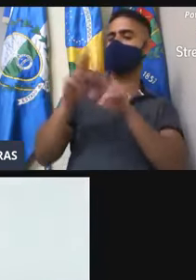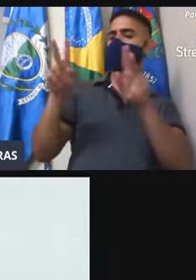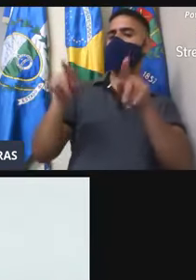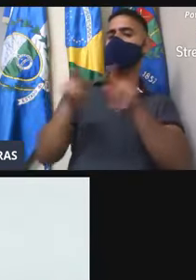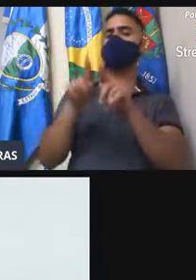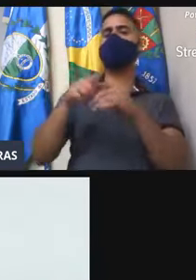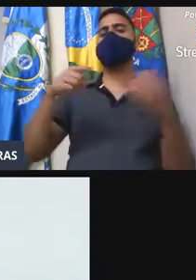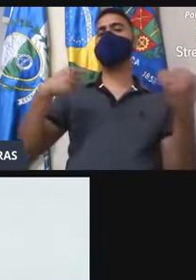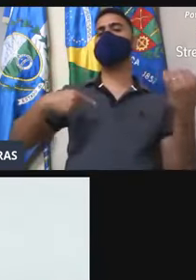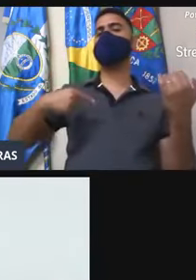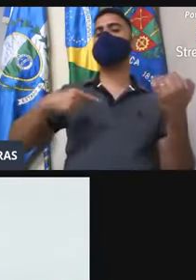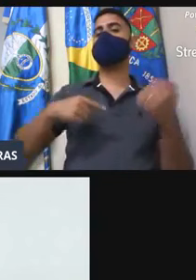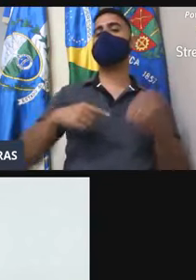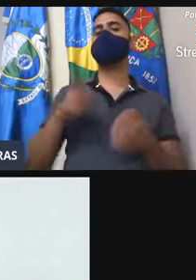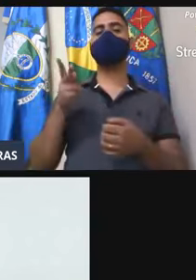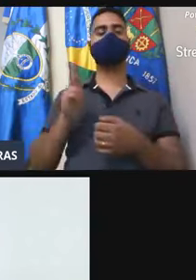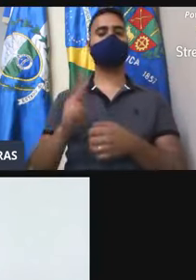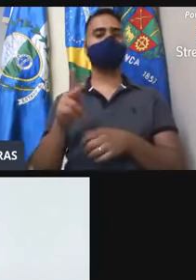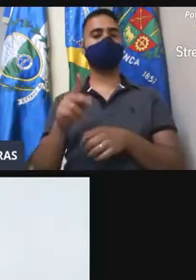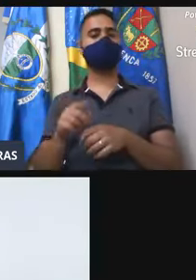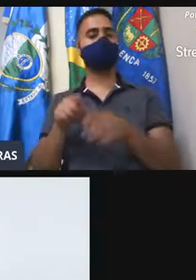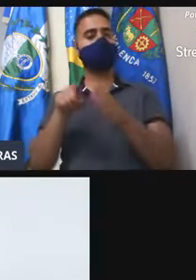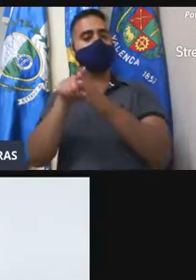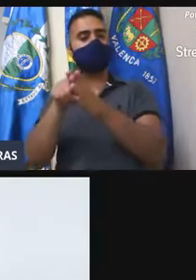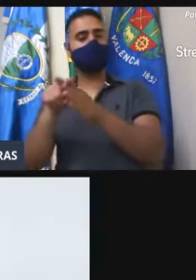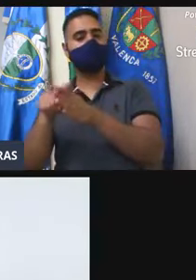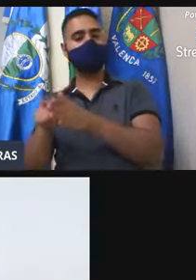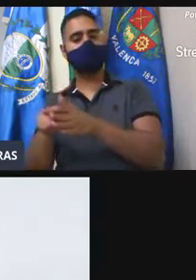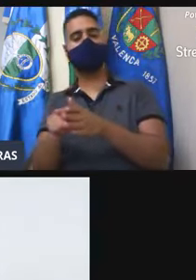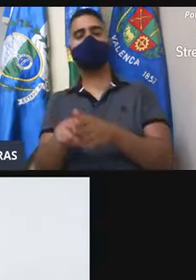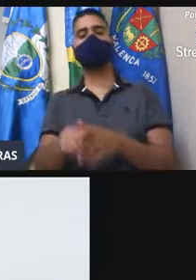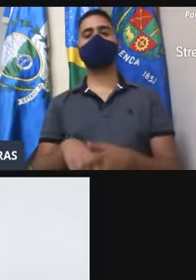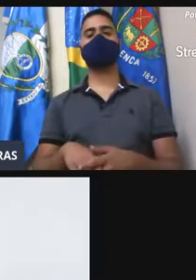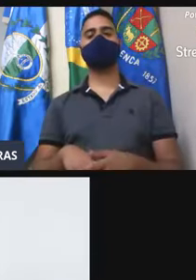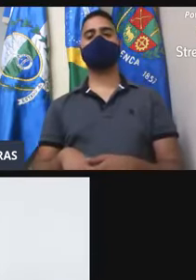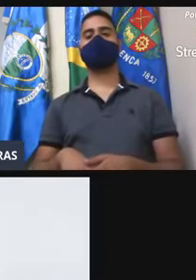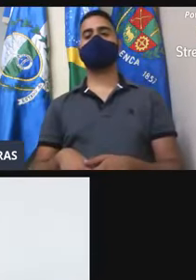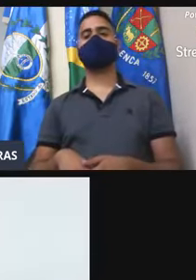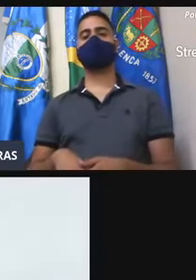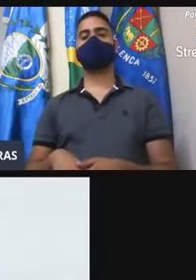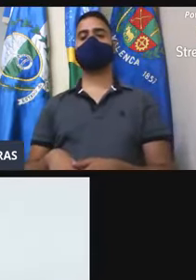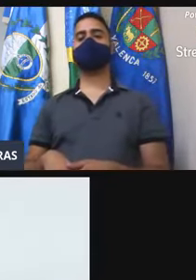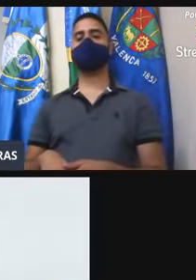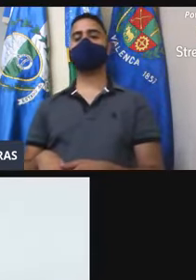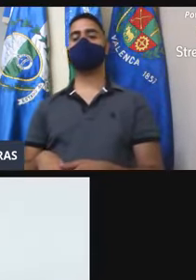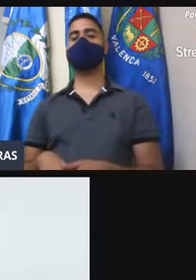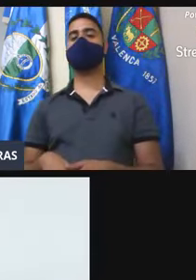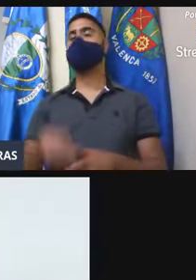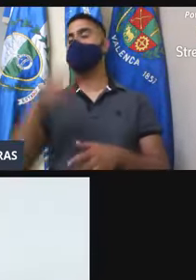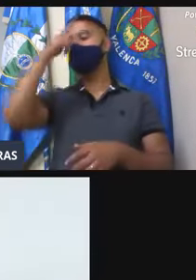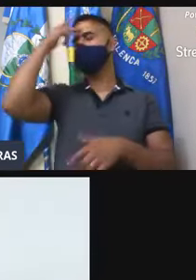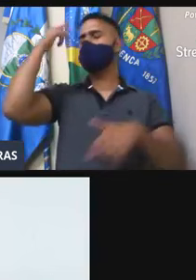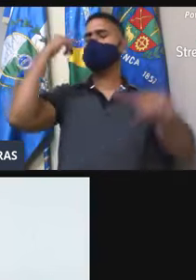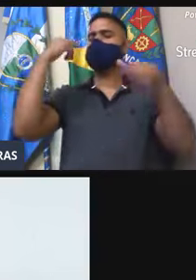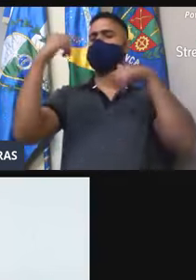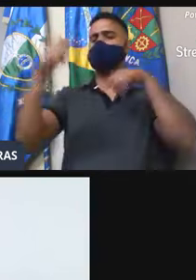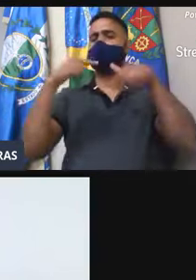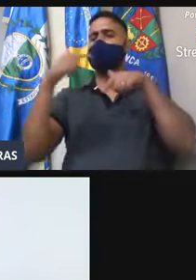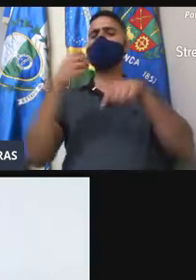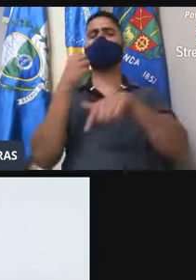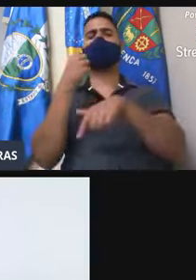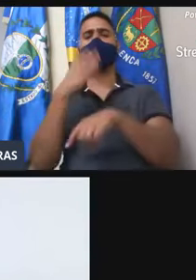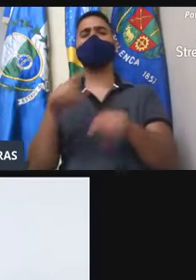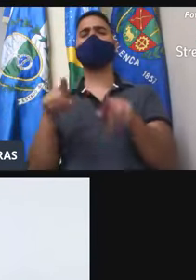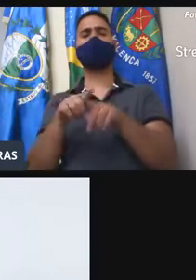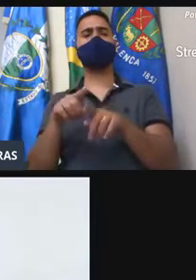né? Manter a fiscalização mais efetiva lá em conservatória. O pessoal do posto tem trabalhado muito, um trabalho muito bom. O pessoal